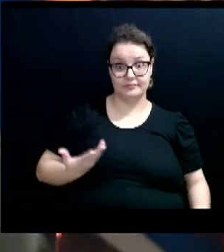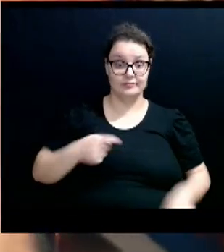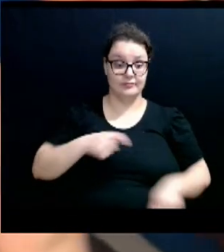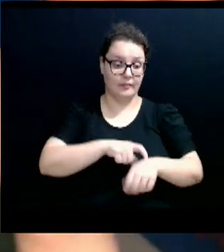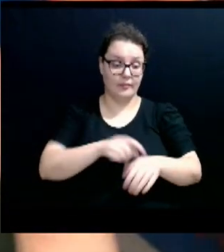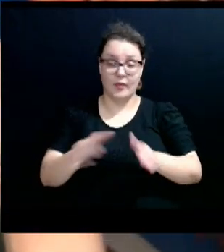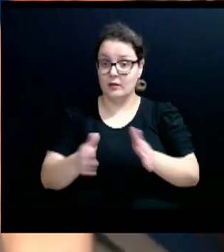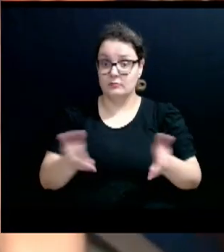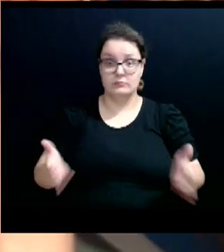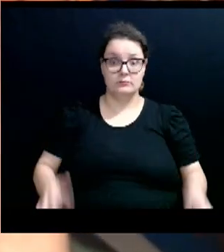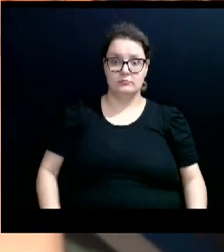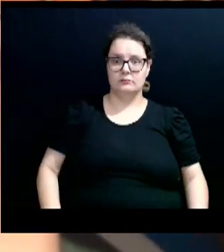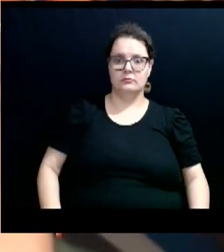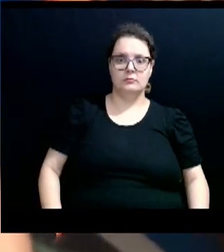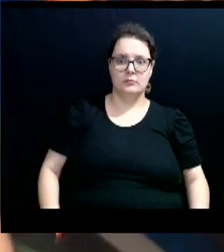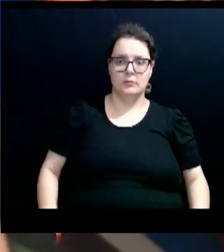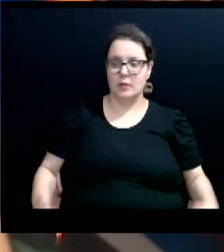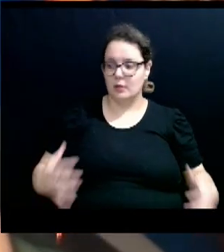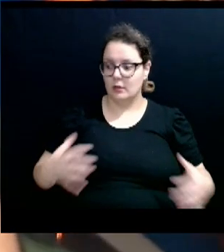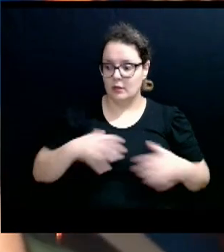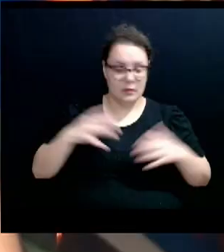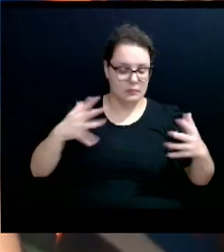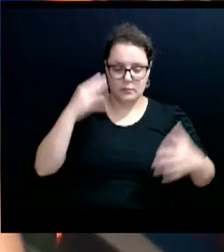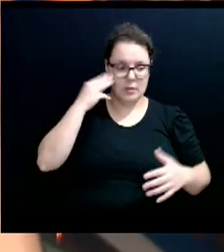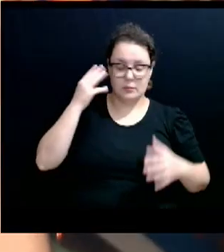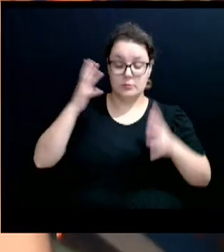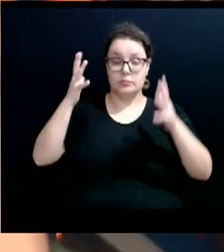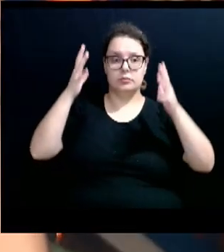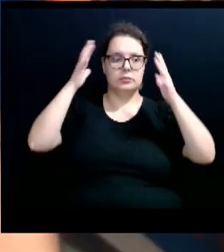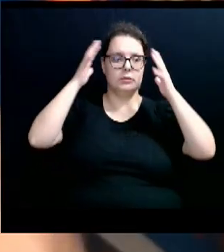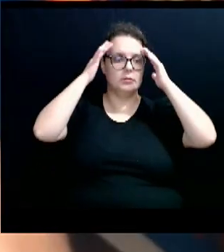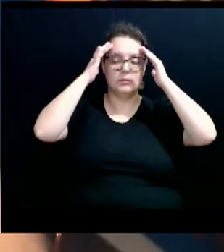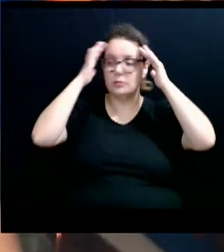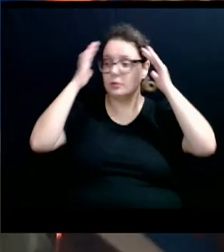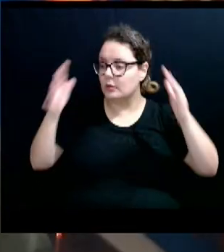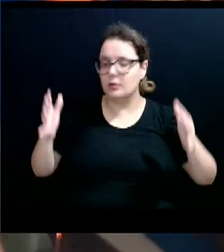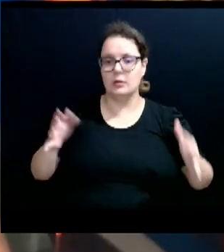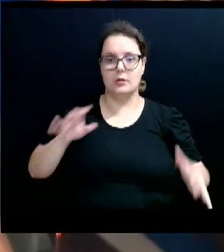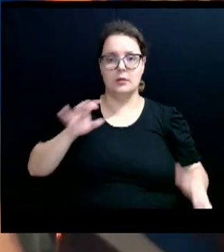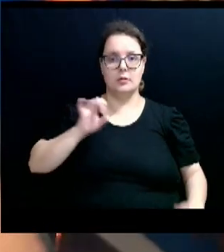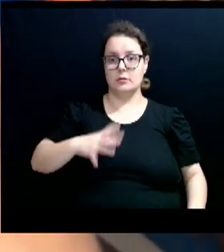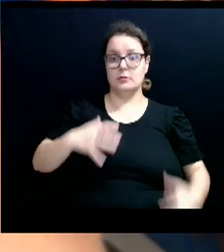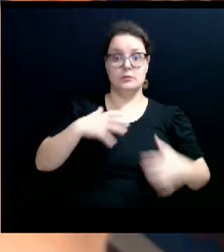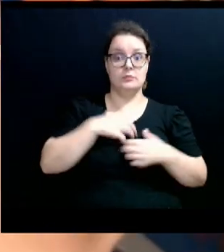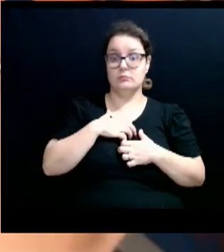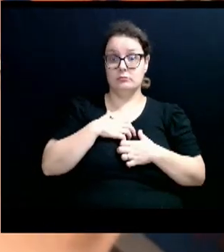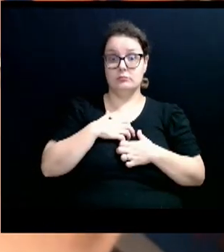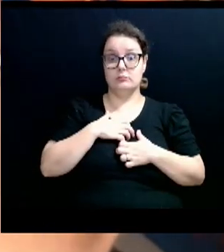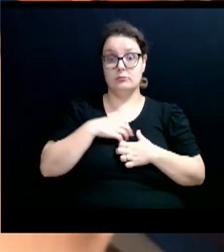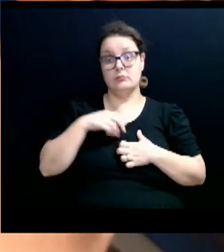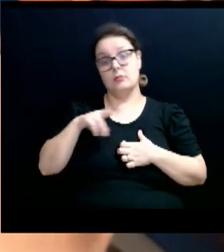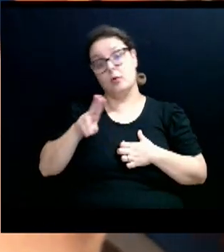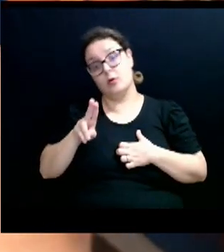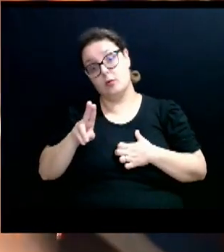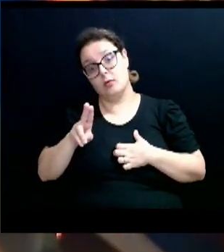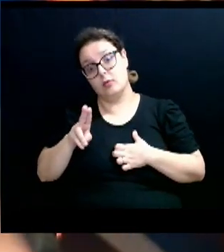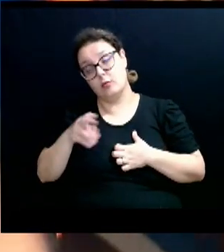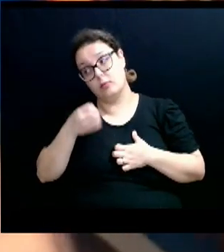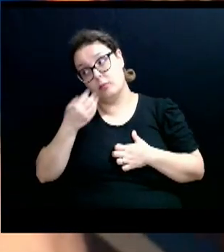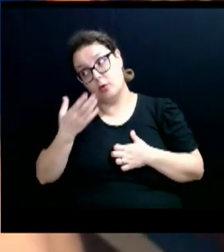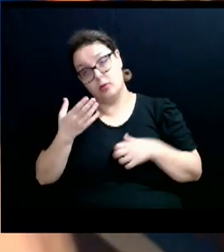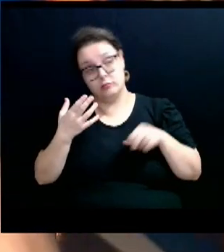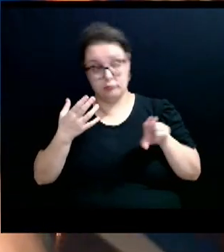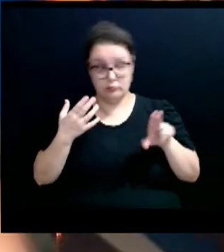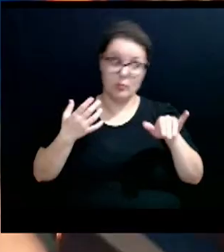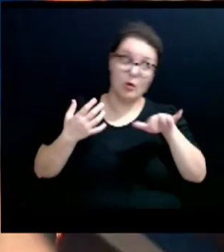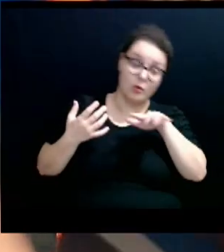e vem um lampejo de memória, às vezes só vem um sentimento, ou bom ou ruim, que pode ser